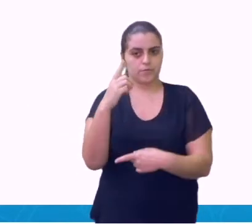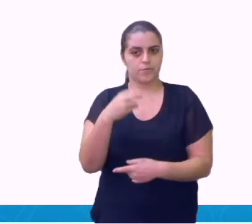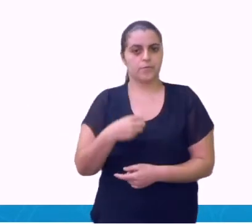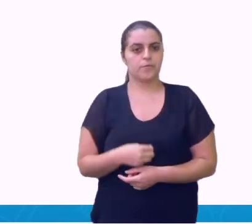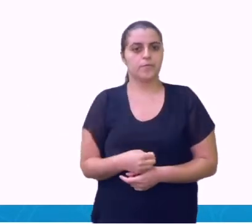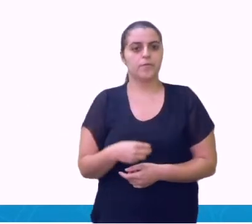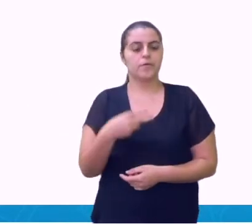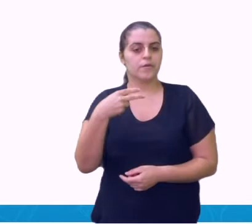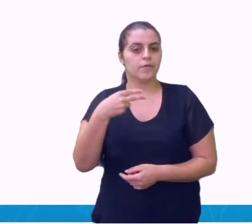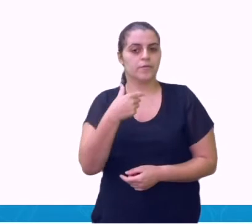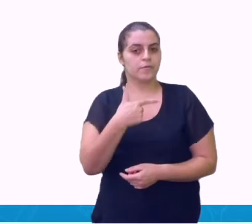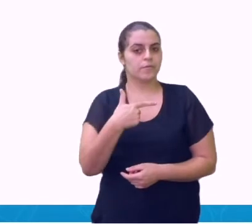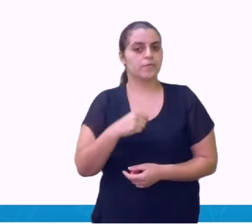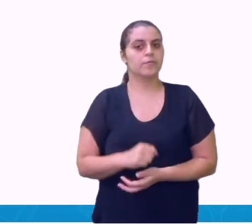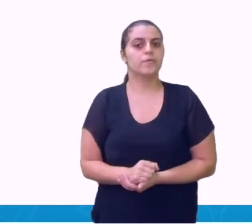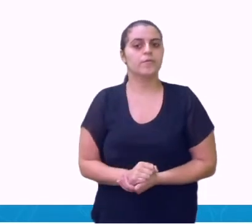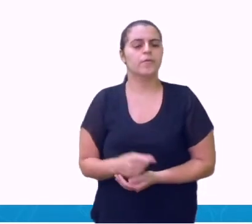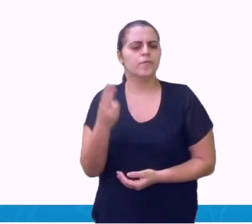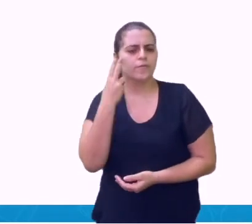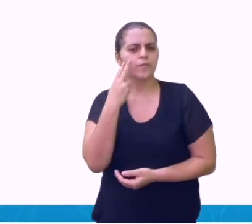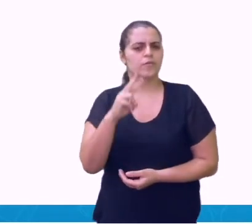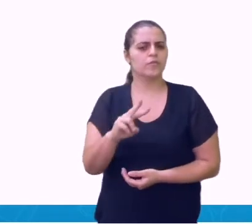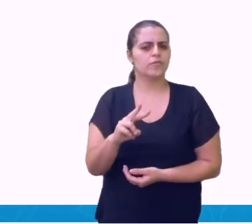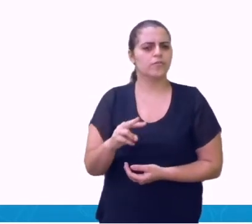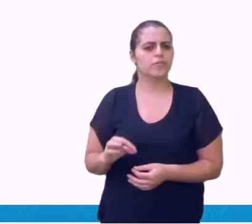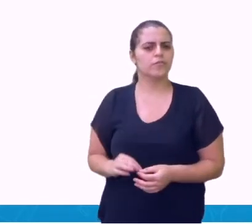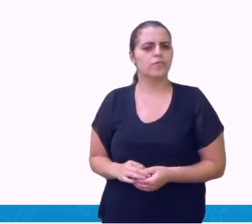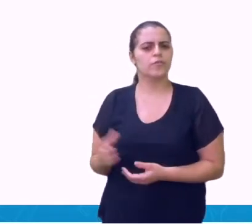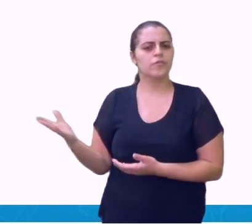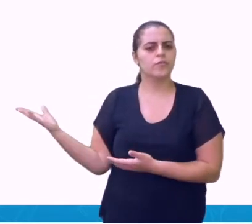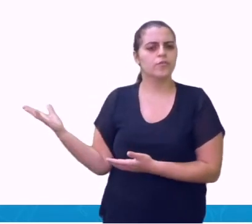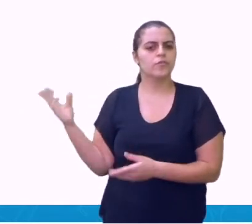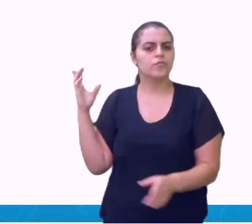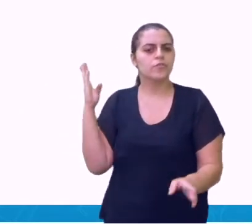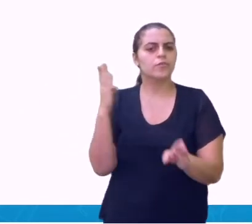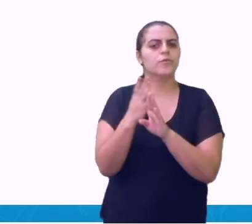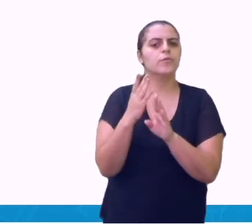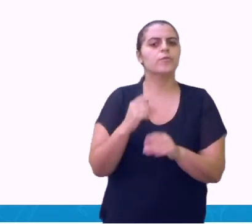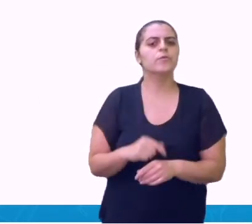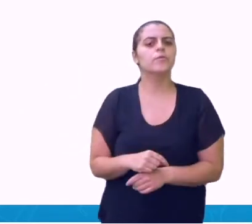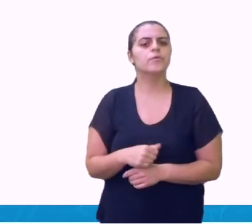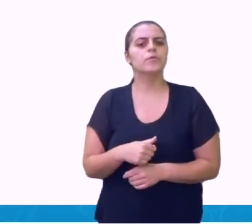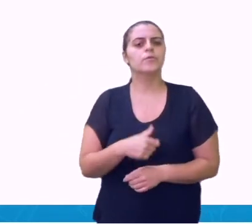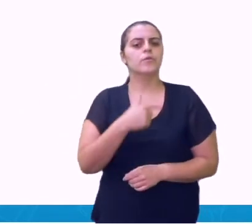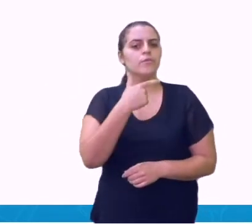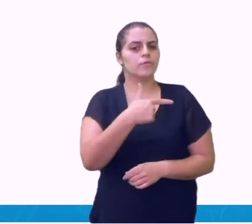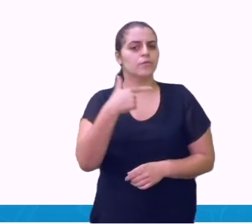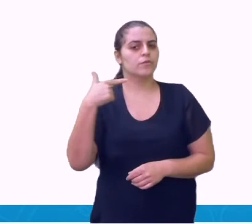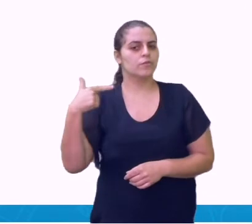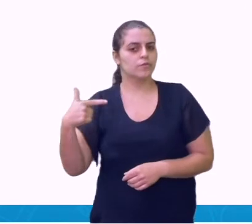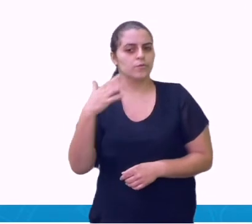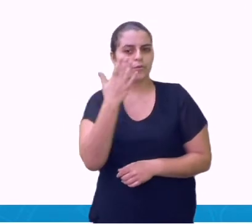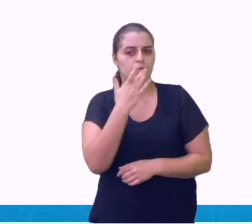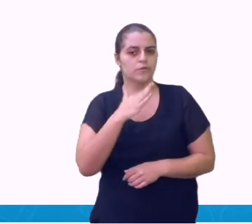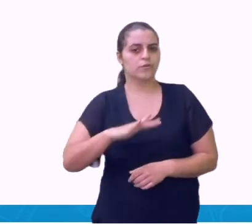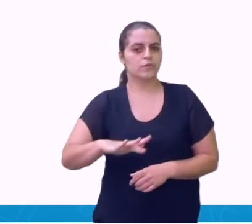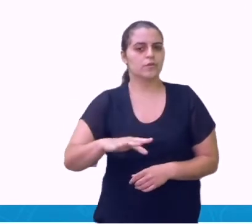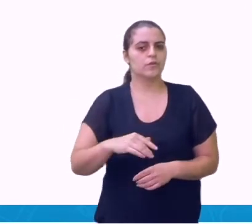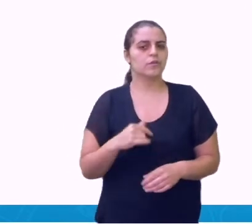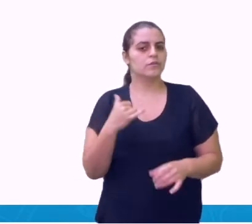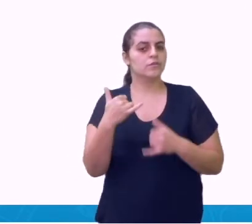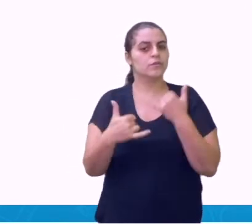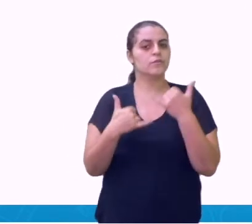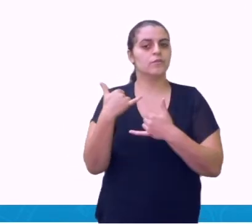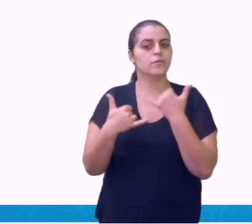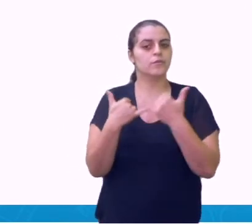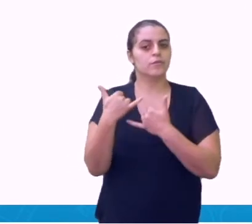a 2. Então, observe, nós achamos a quantidade de crianças que estão brincando